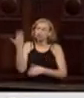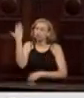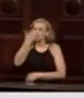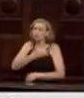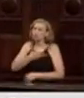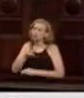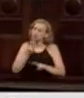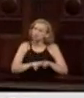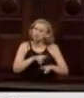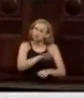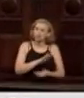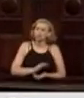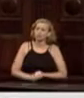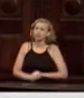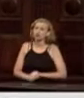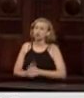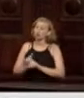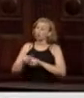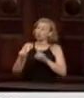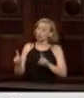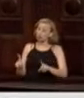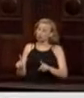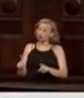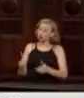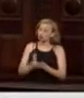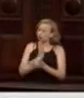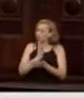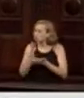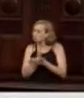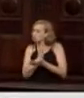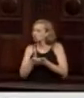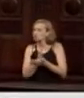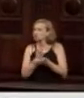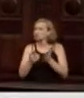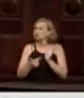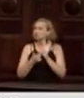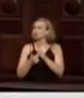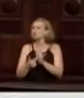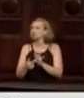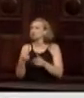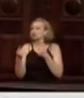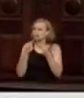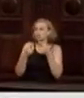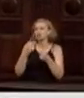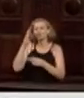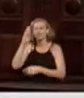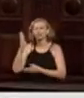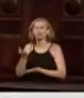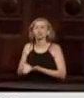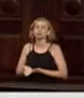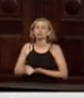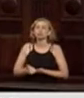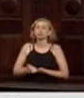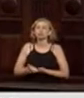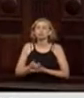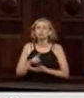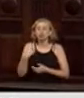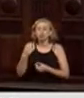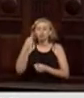prisões. Mas algumas coisas que estão colocadas nessa discussão são fundamentais para a